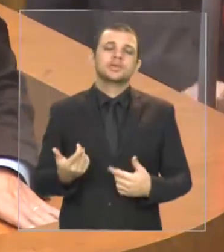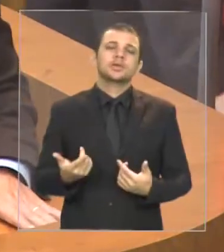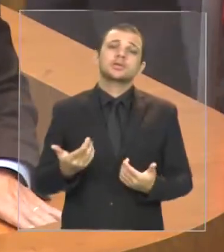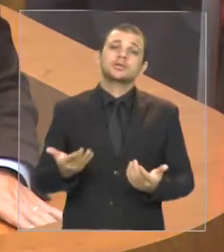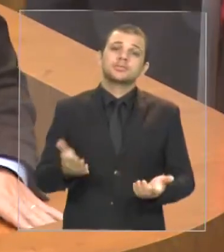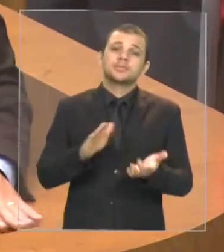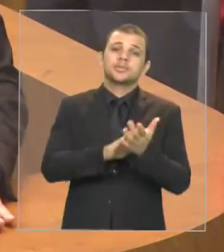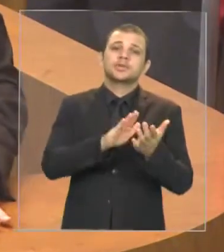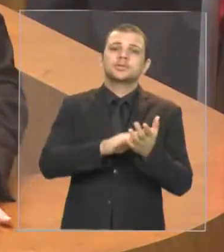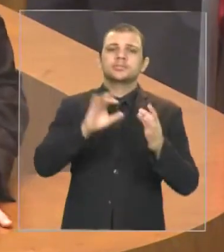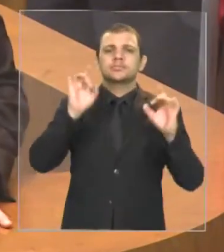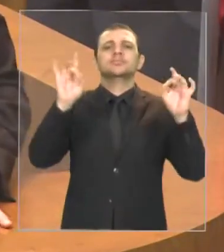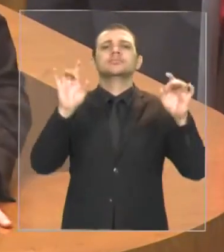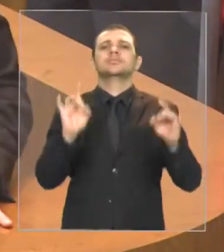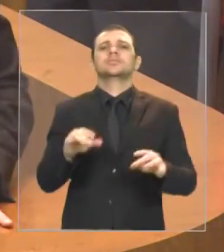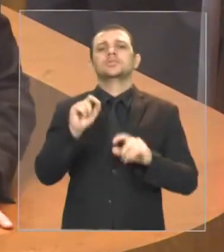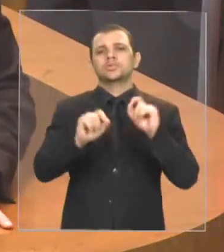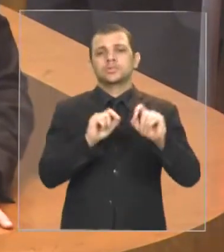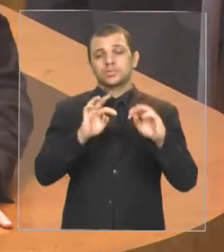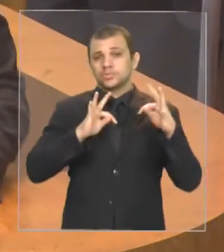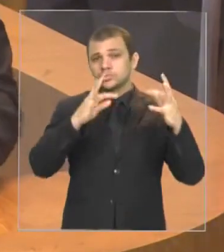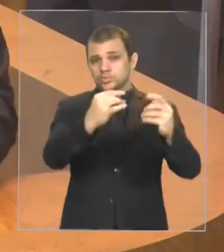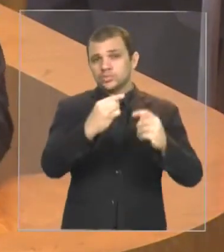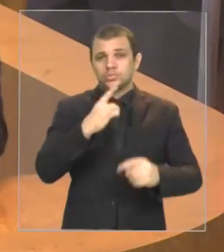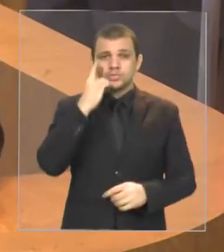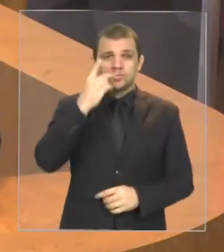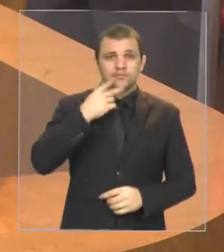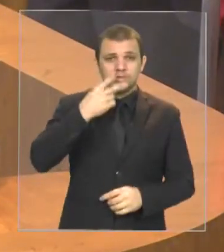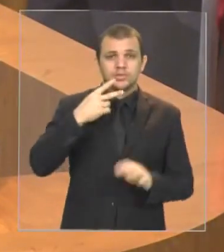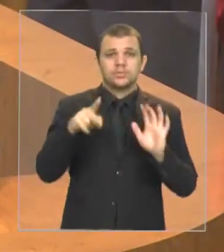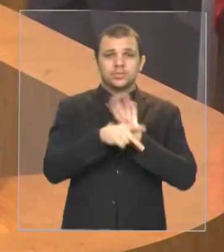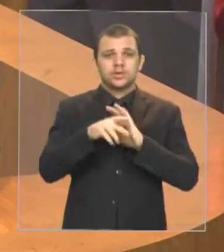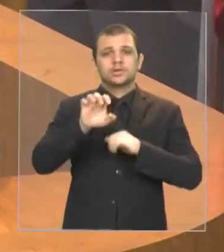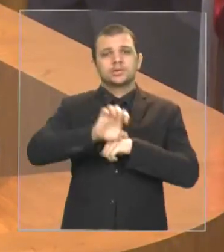mas parabenizar em especial todos os vereadores do nosso querido estado do Maranhão.